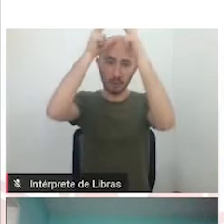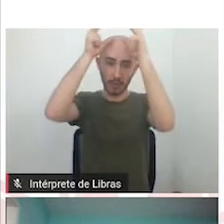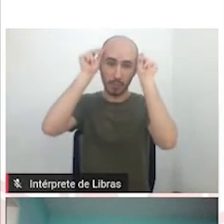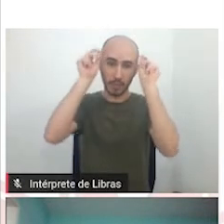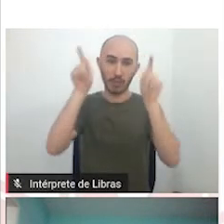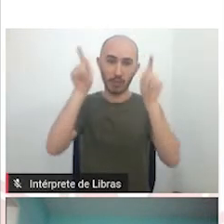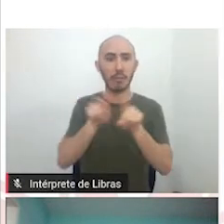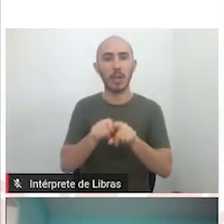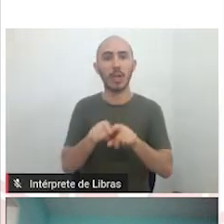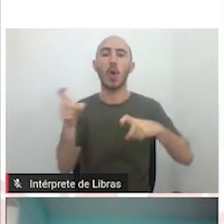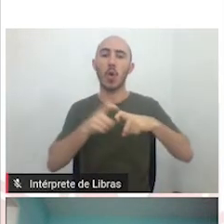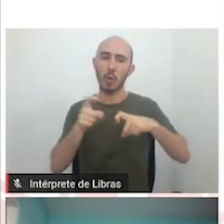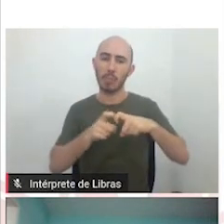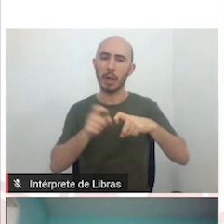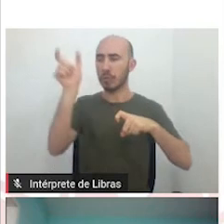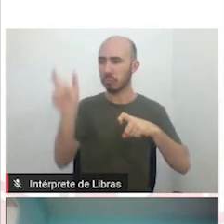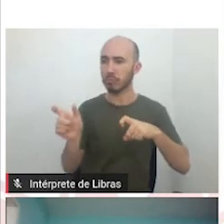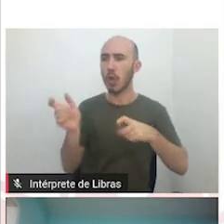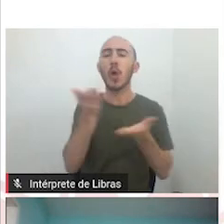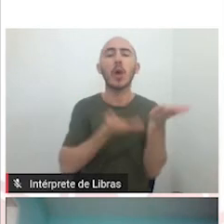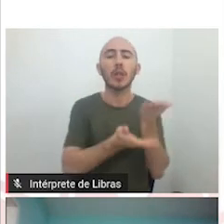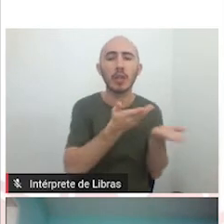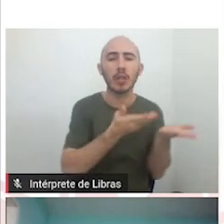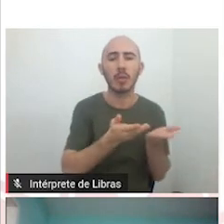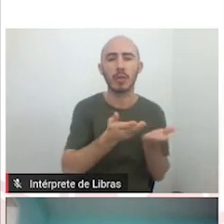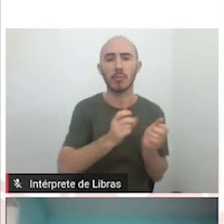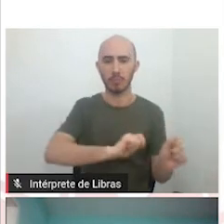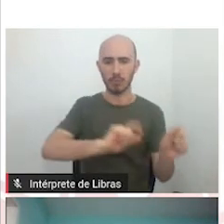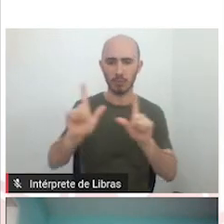vai atendê-lo, todas as condutas. Pode passar?